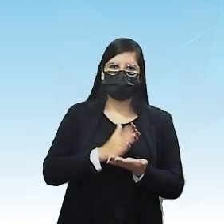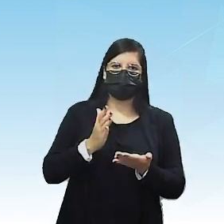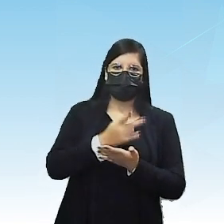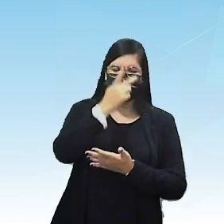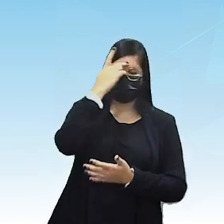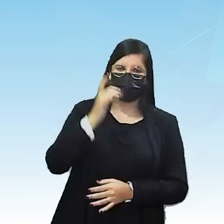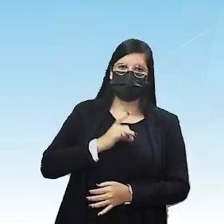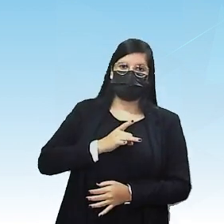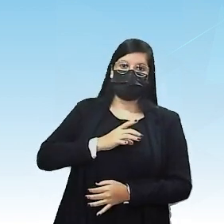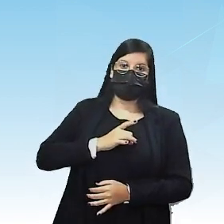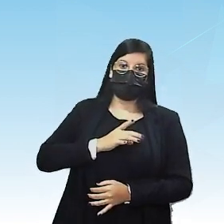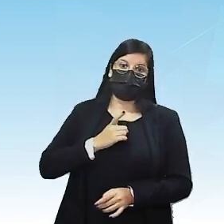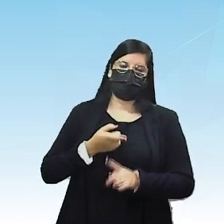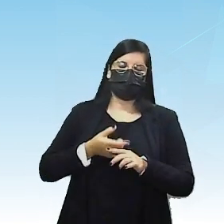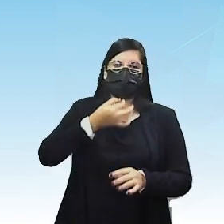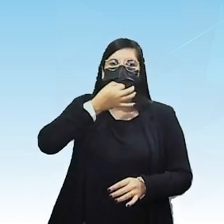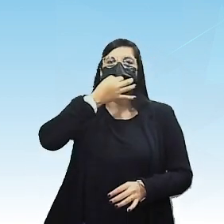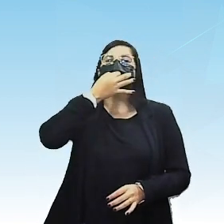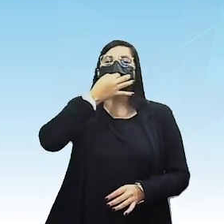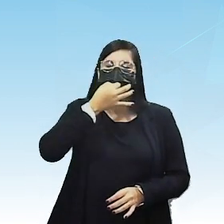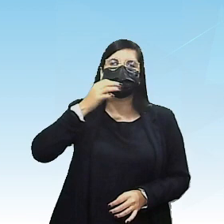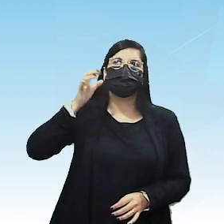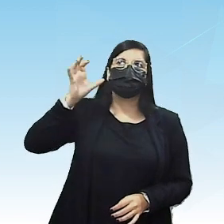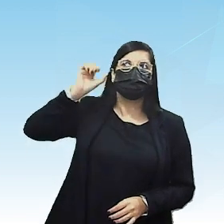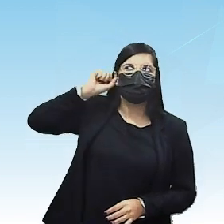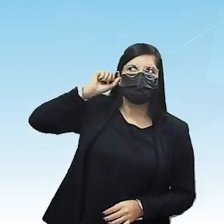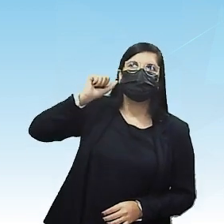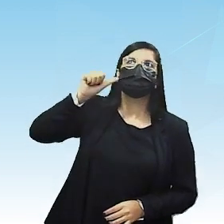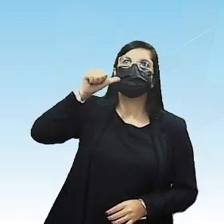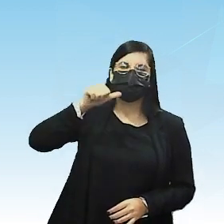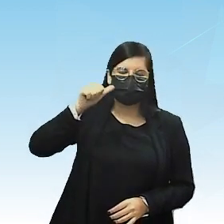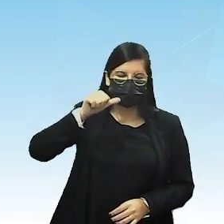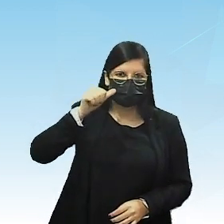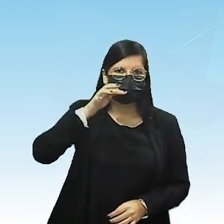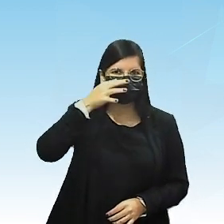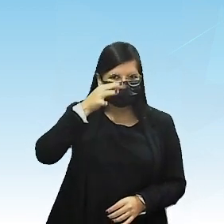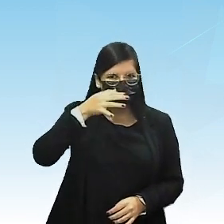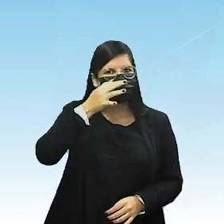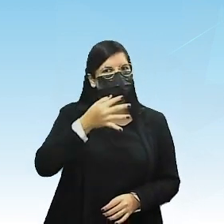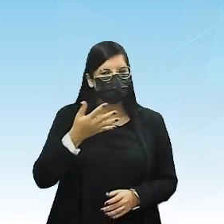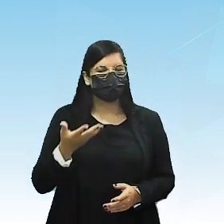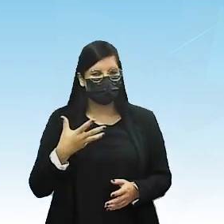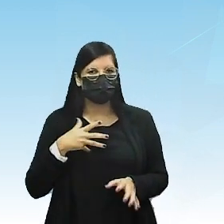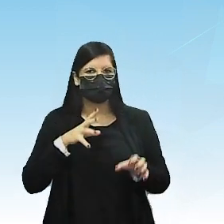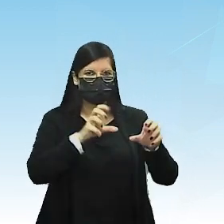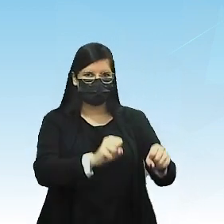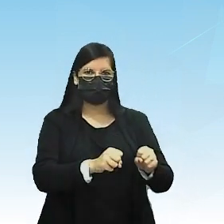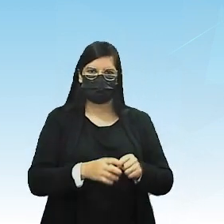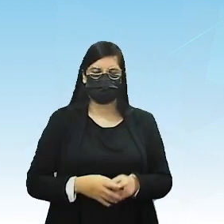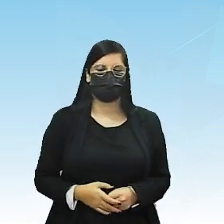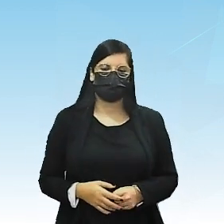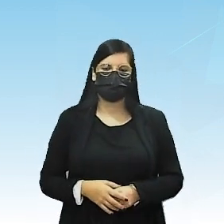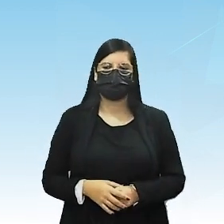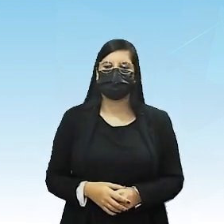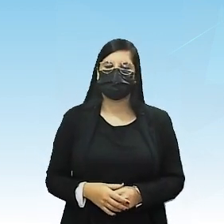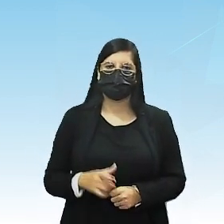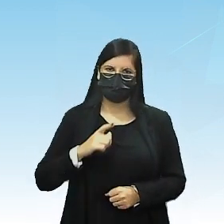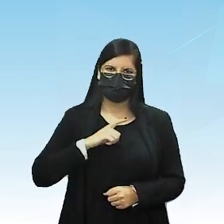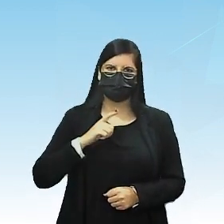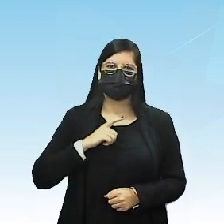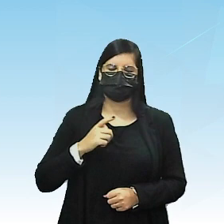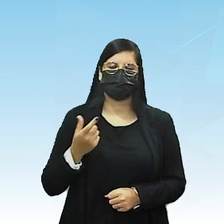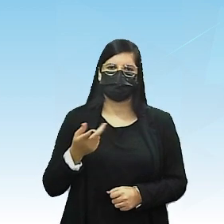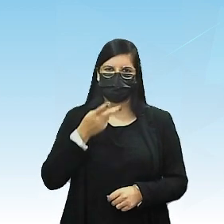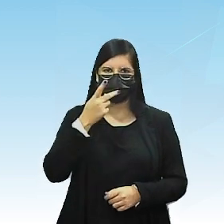assobio no meio do mato, já acha que é ela que pode atacar, né? Mas enfim, né? É só. Eu tive um aluno, agora